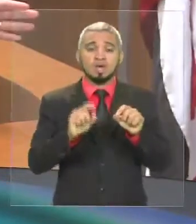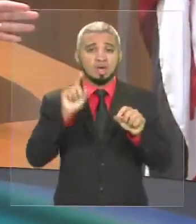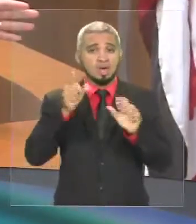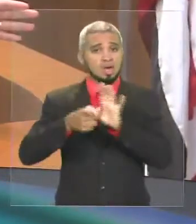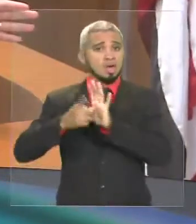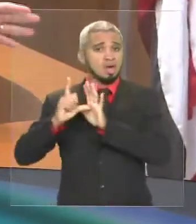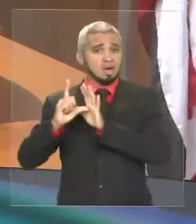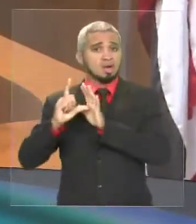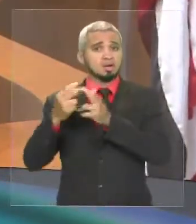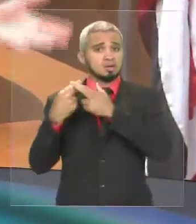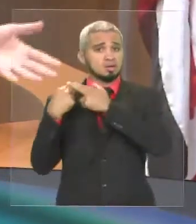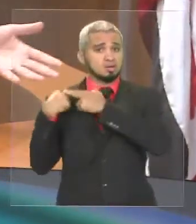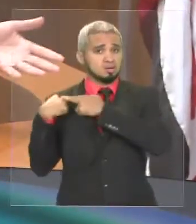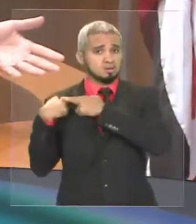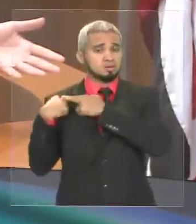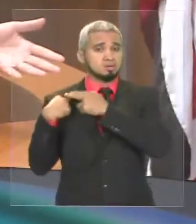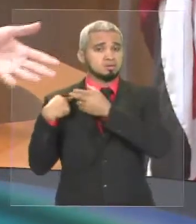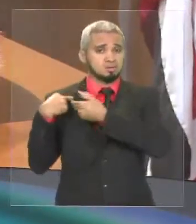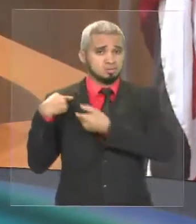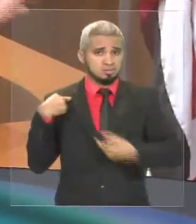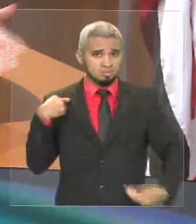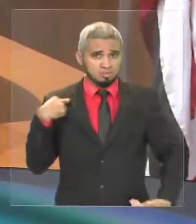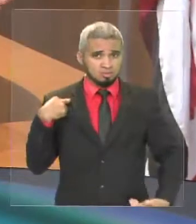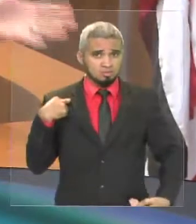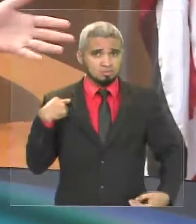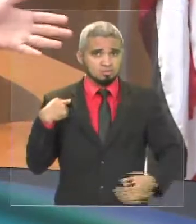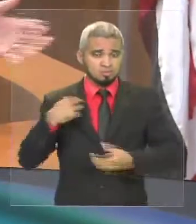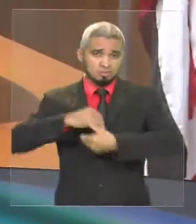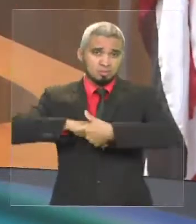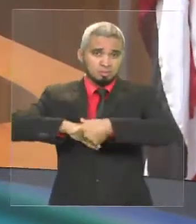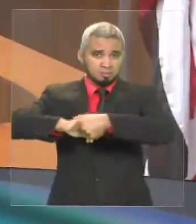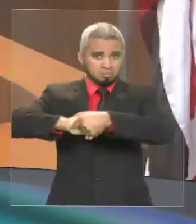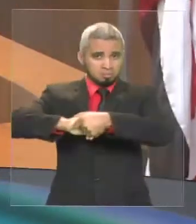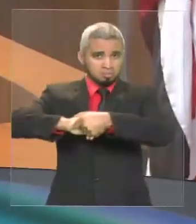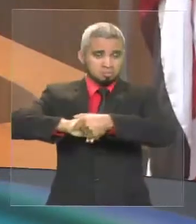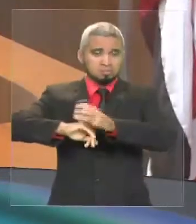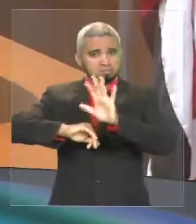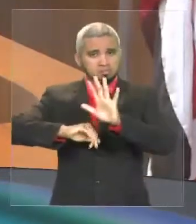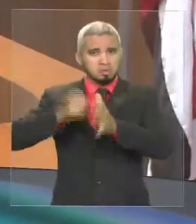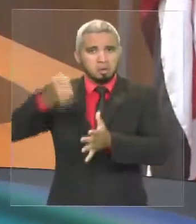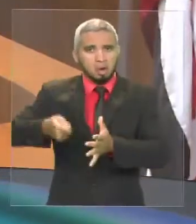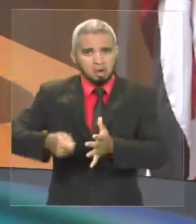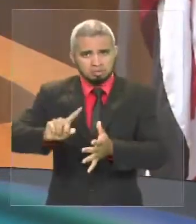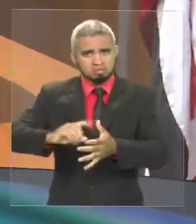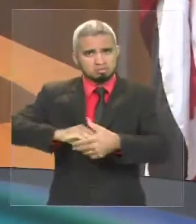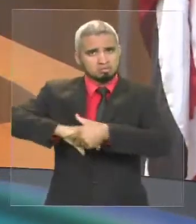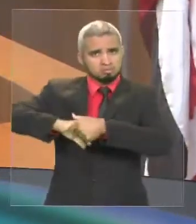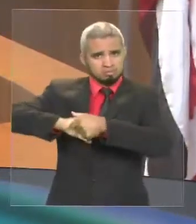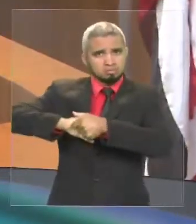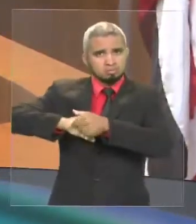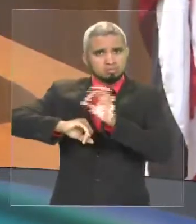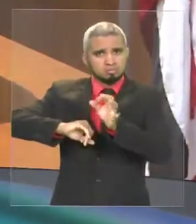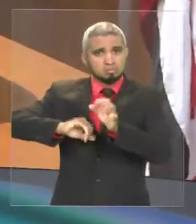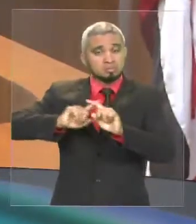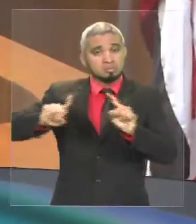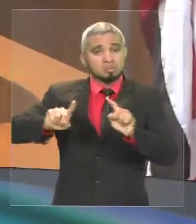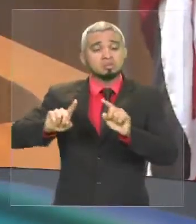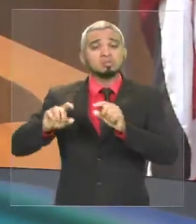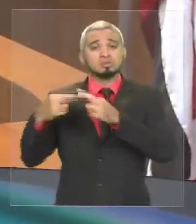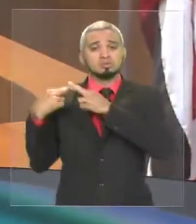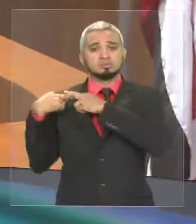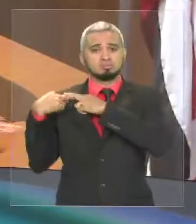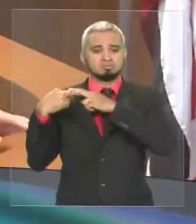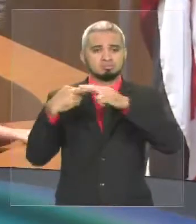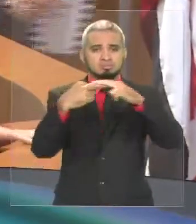do governo do Estado, já que é uma parceria, eu não vou dizer obrigação, mas a responsabilidade, e agora joga no colo dos municípios. Eu vou